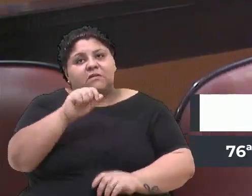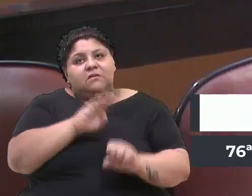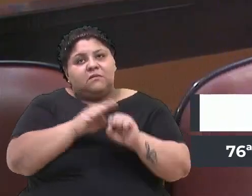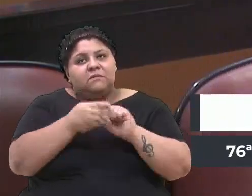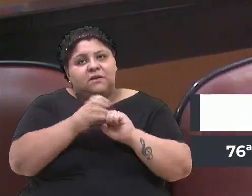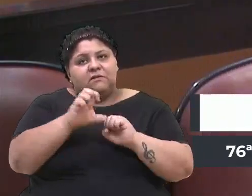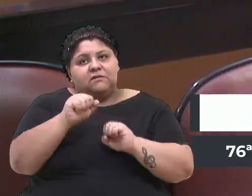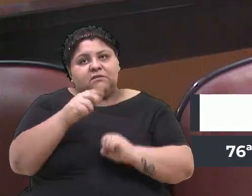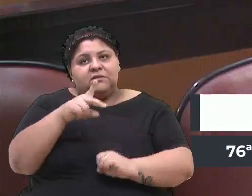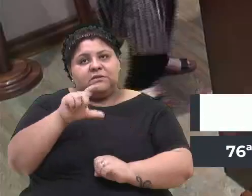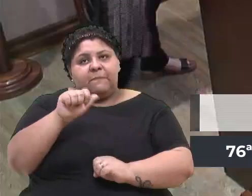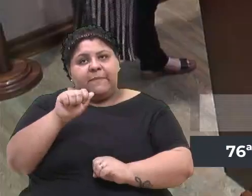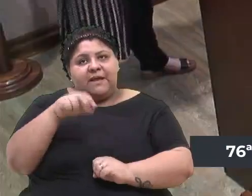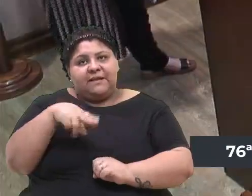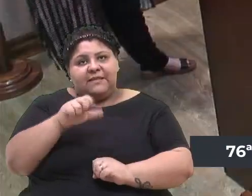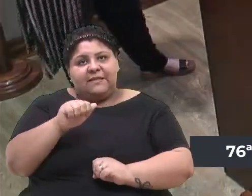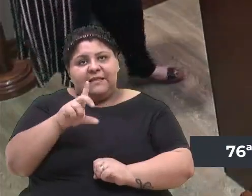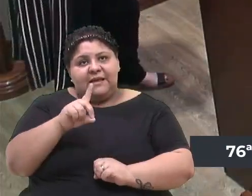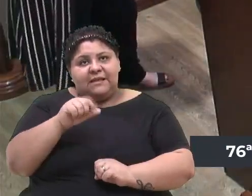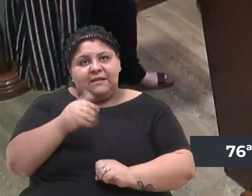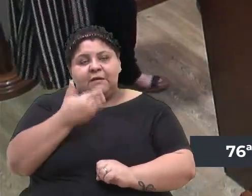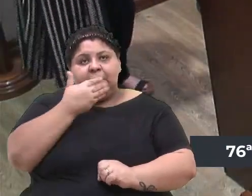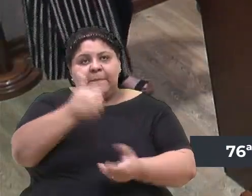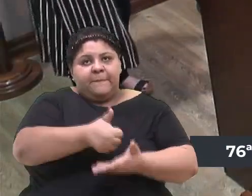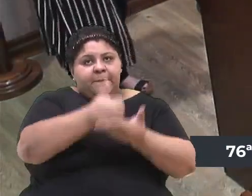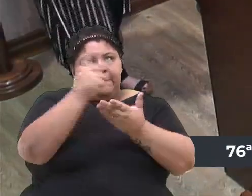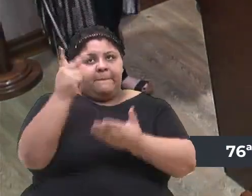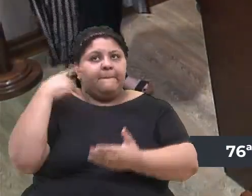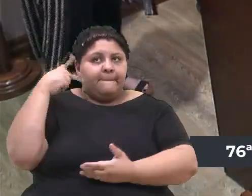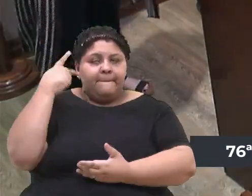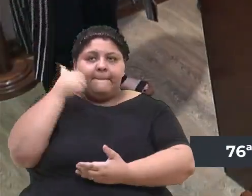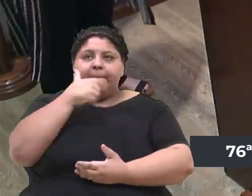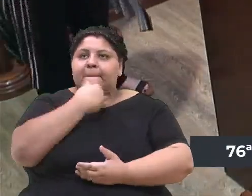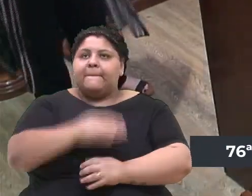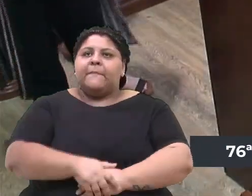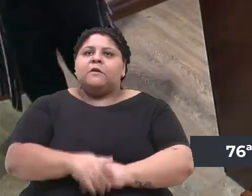pares. Obrigado. Encerrada a discussão.